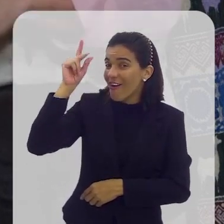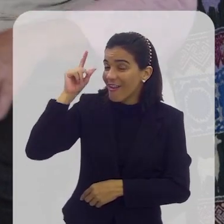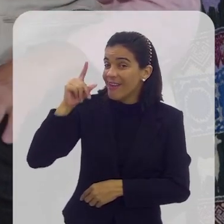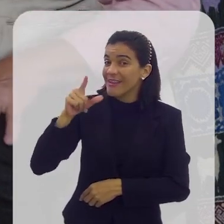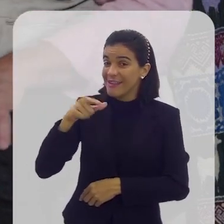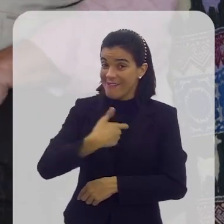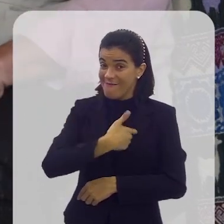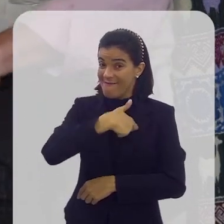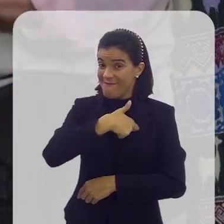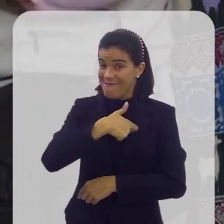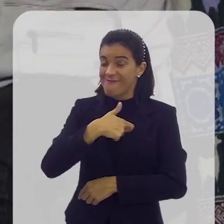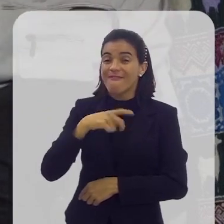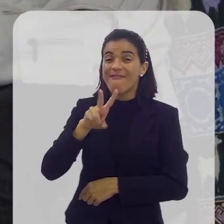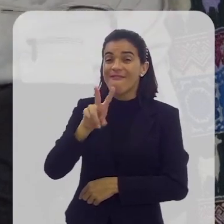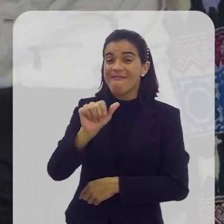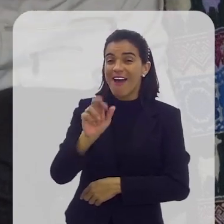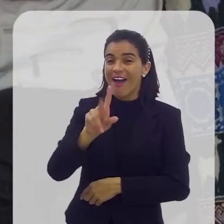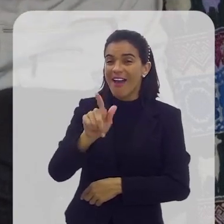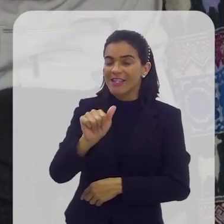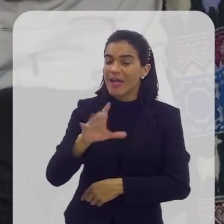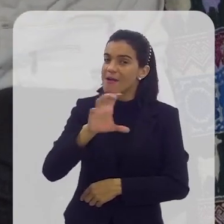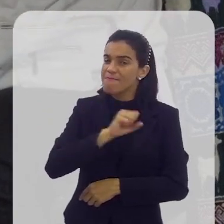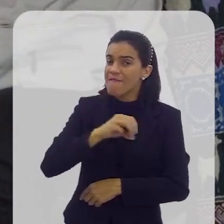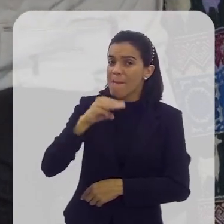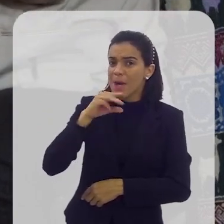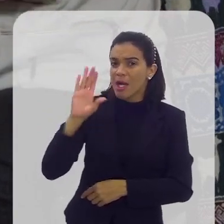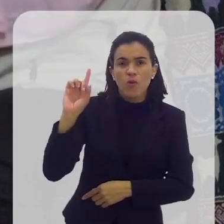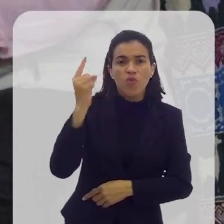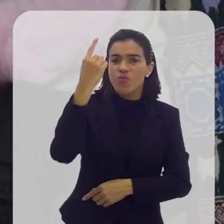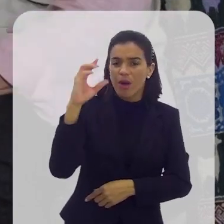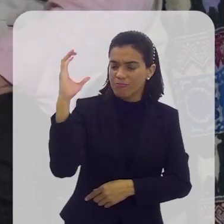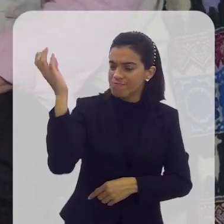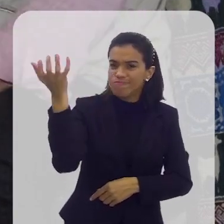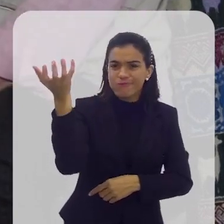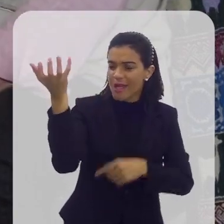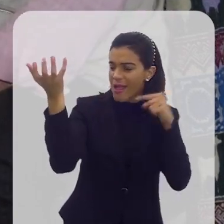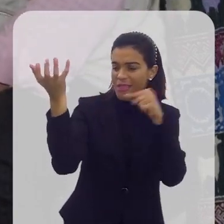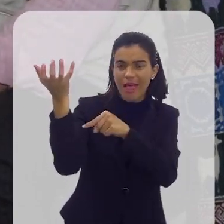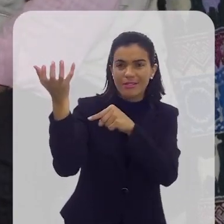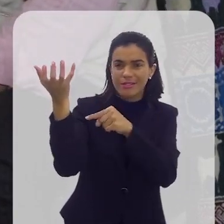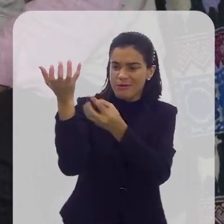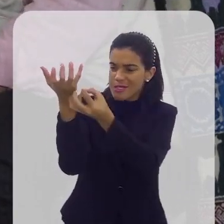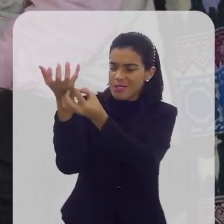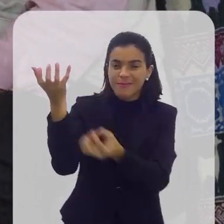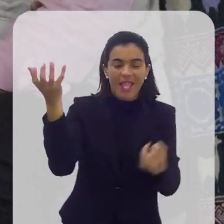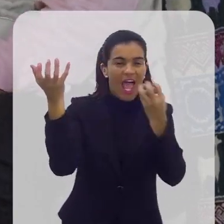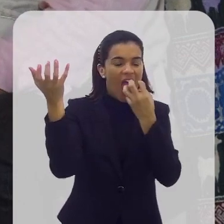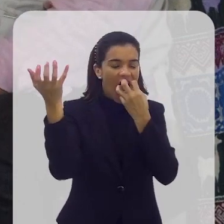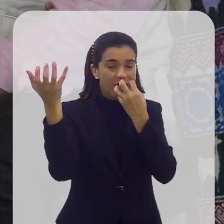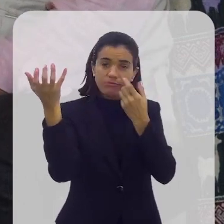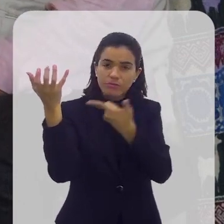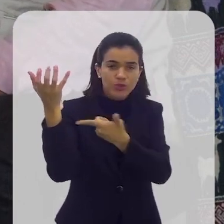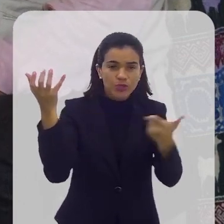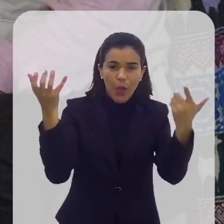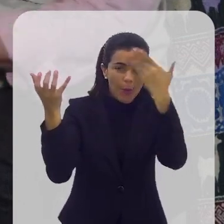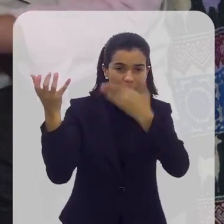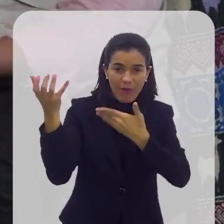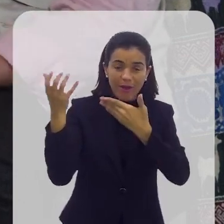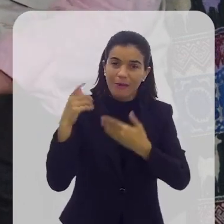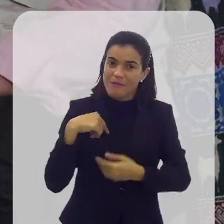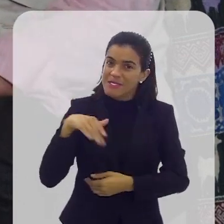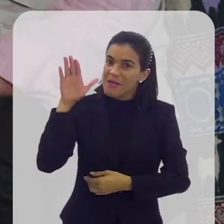no Museu da República muito grande. Então ele também soube construir a sua imagem. Então, popularmente, ele construiu essa imagem, mas